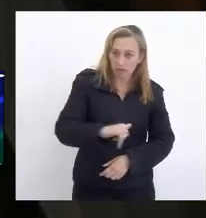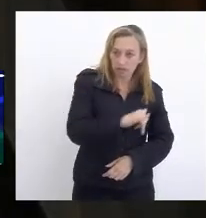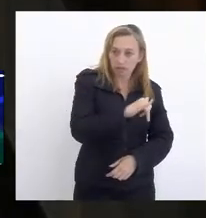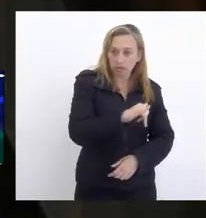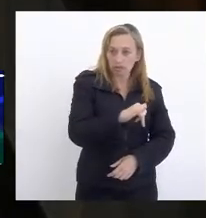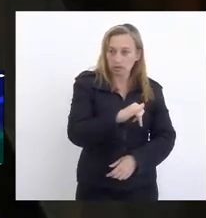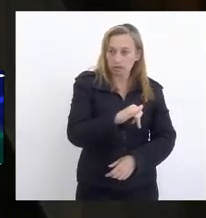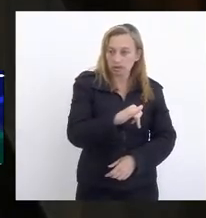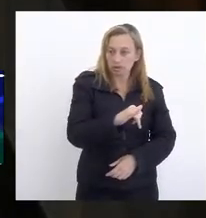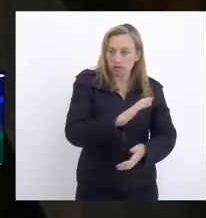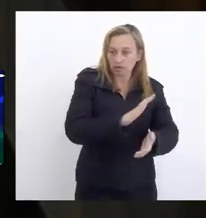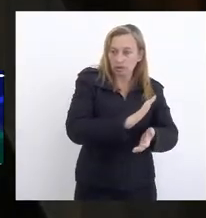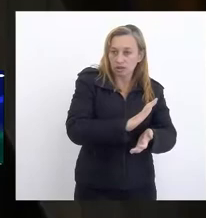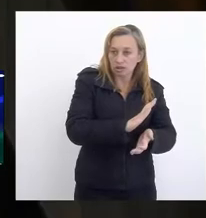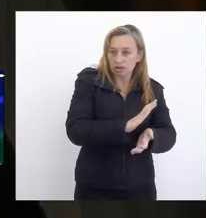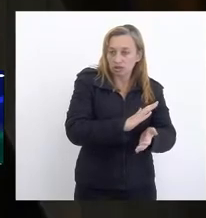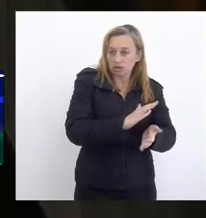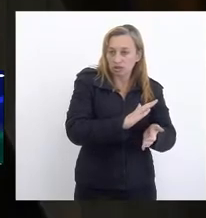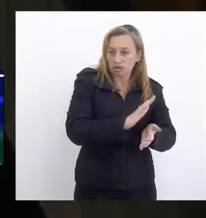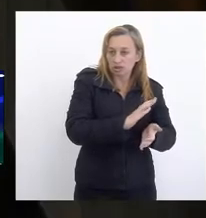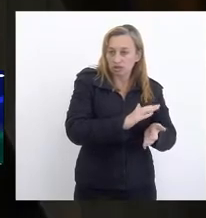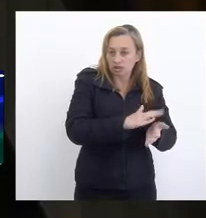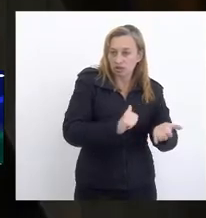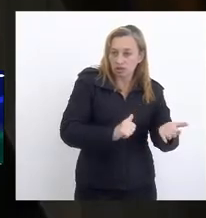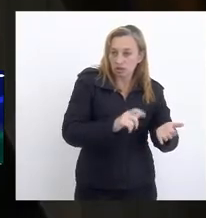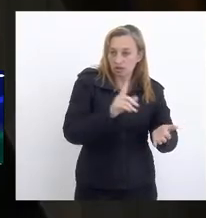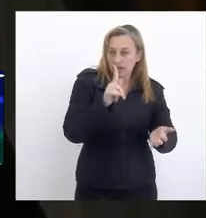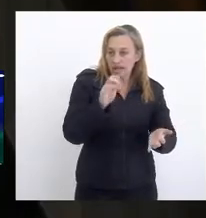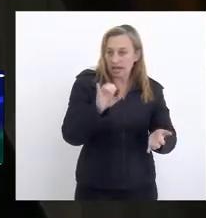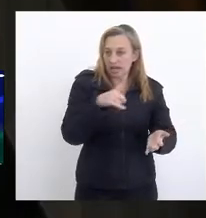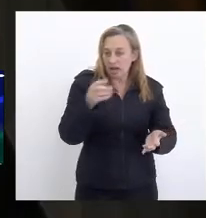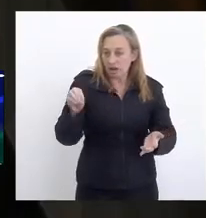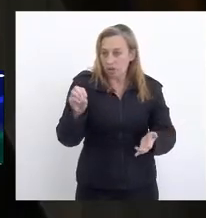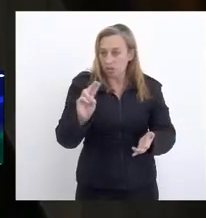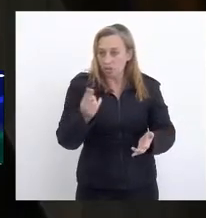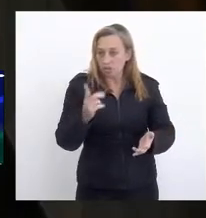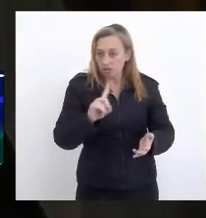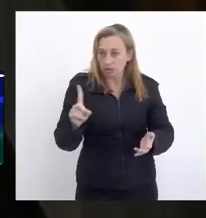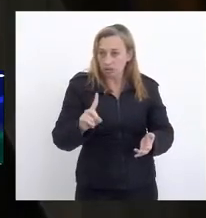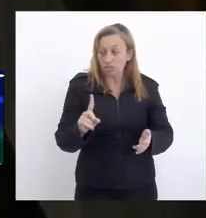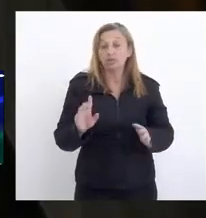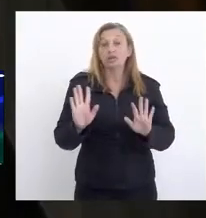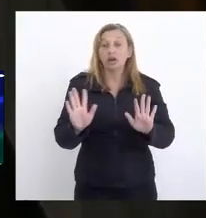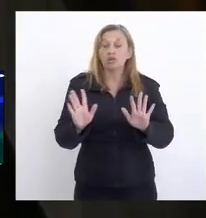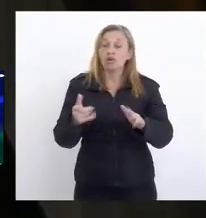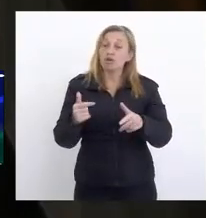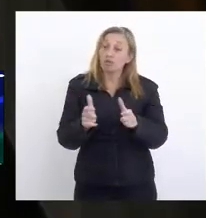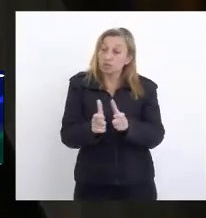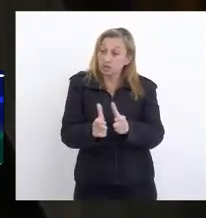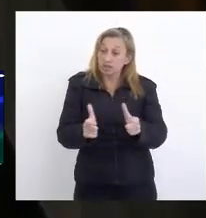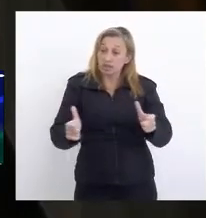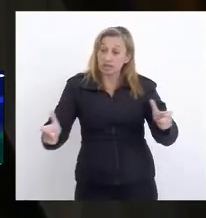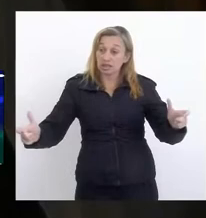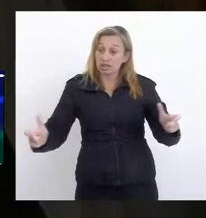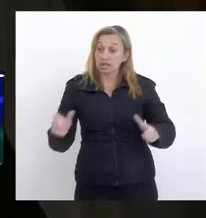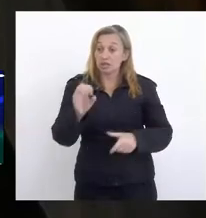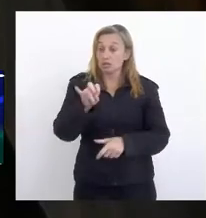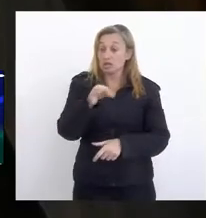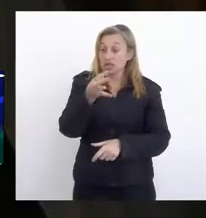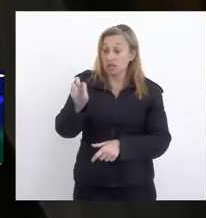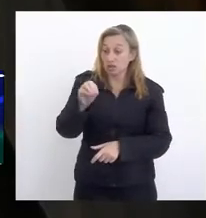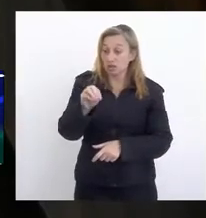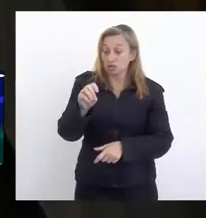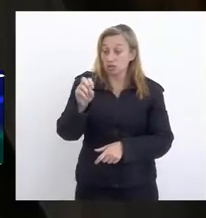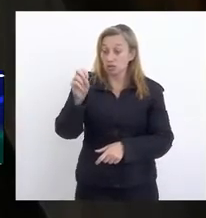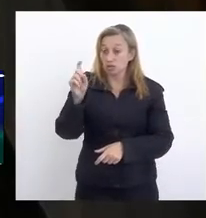matar o Galeão, vem o governo do Estado e diz, não, nós vamos ampliar o Santos Dumont, mas, em